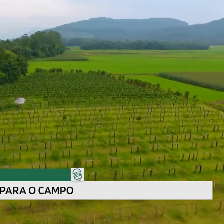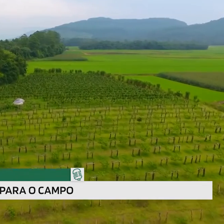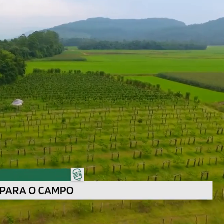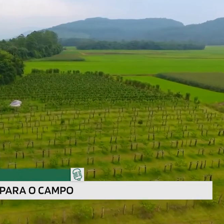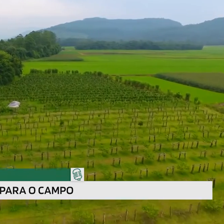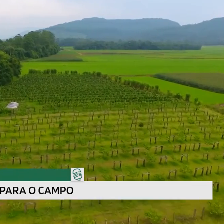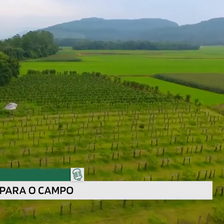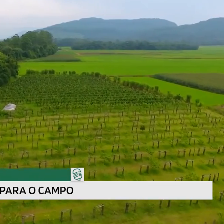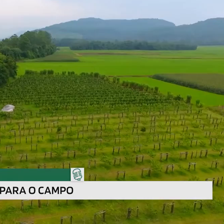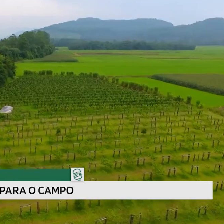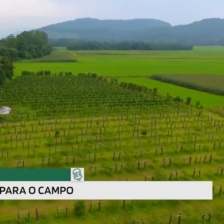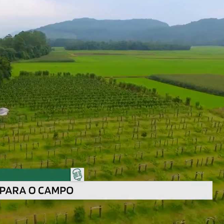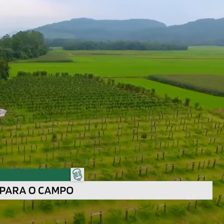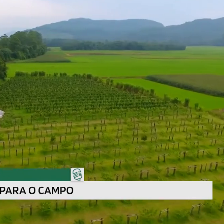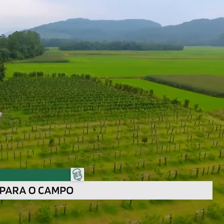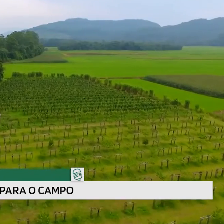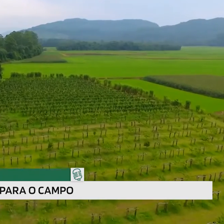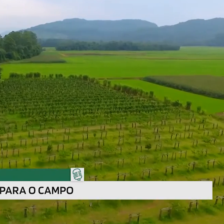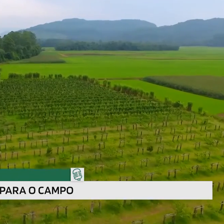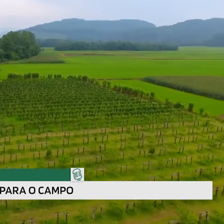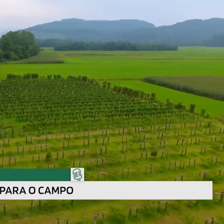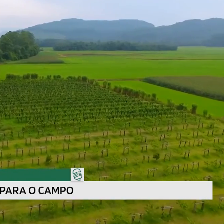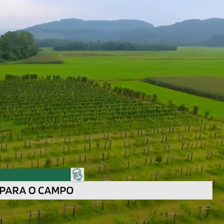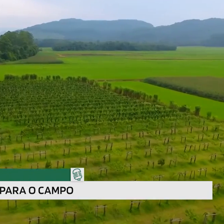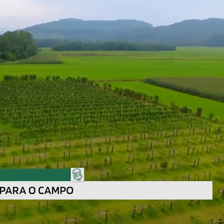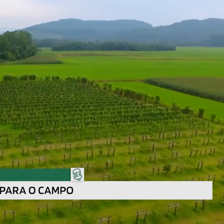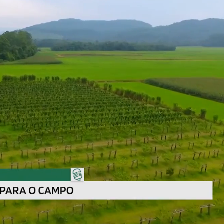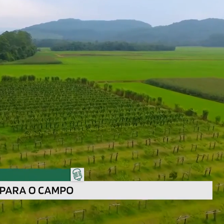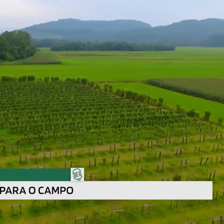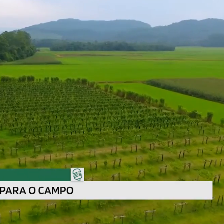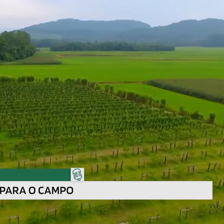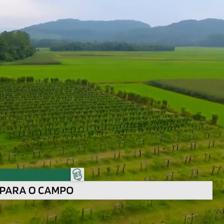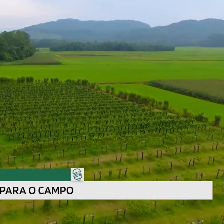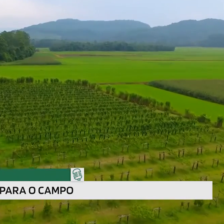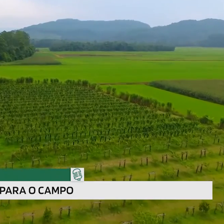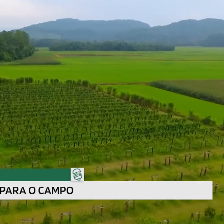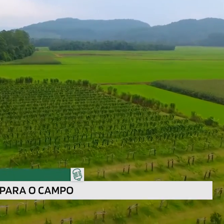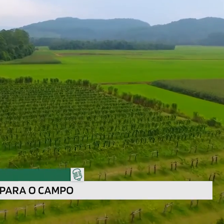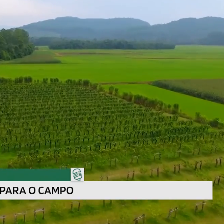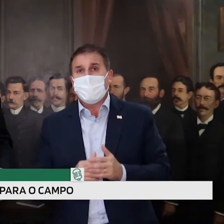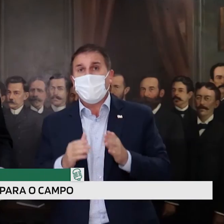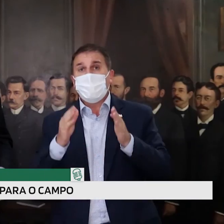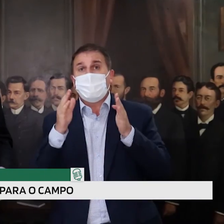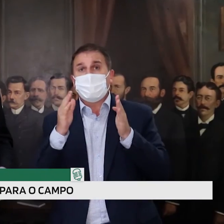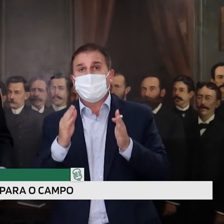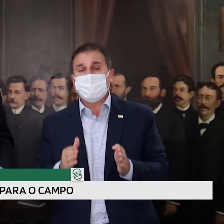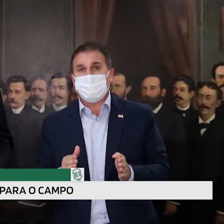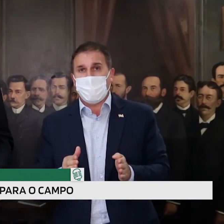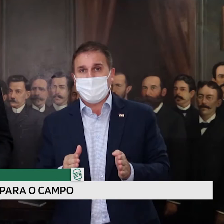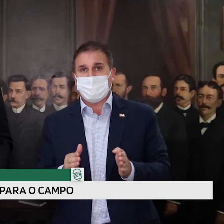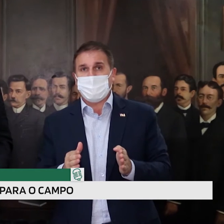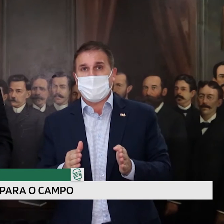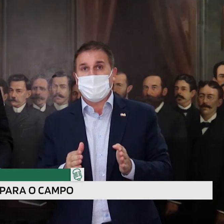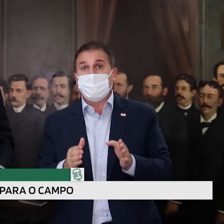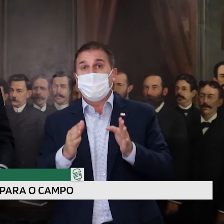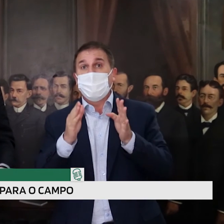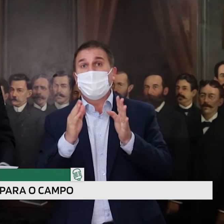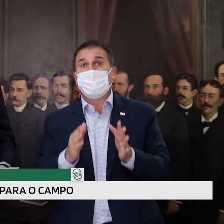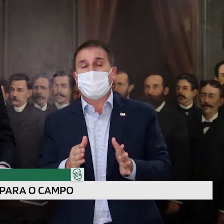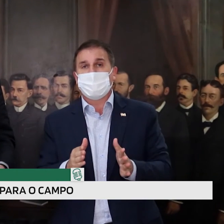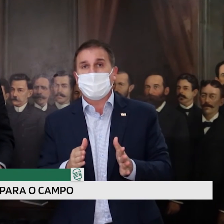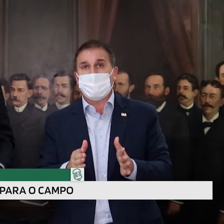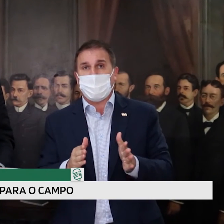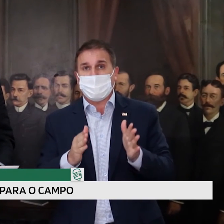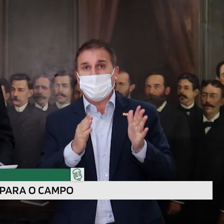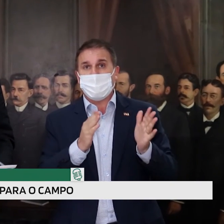50 milhões de reais e cobrir boa parte dos municípios com estrutura de fibra ótica. É um importante passo para que o